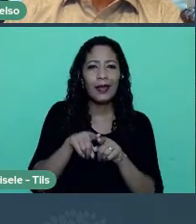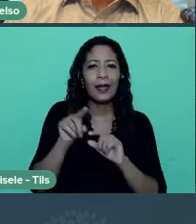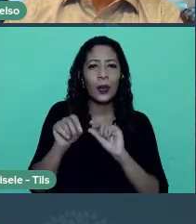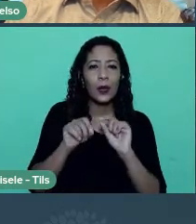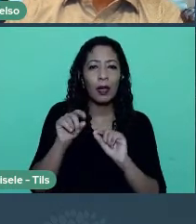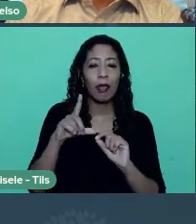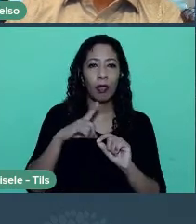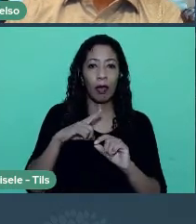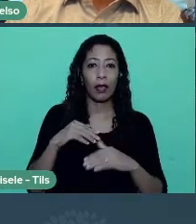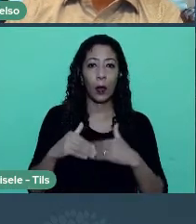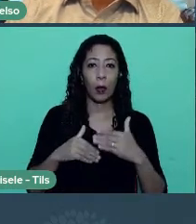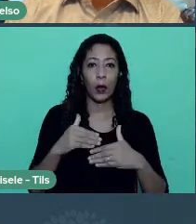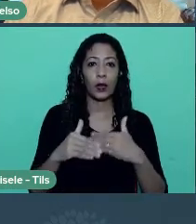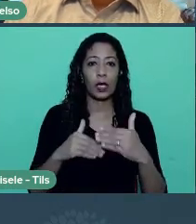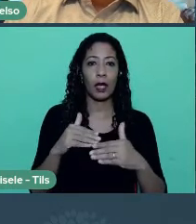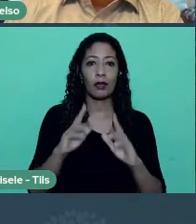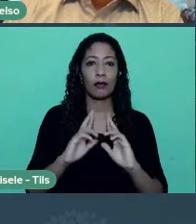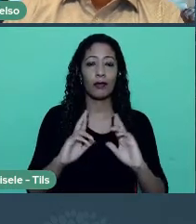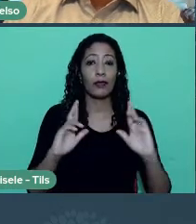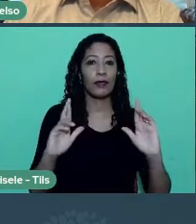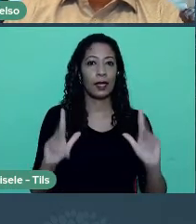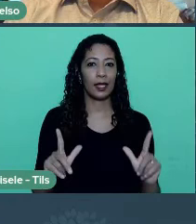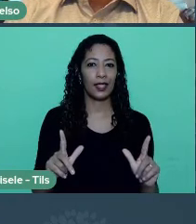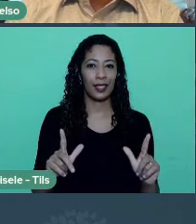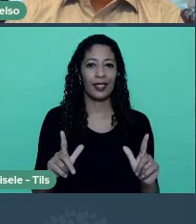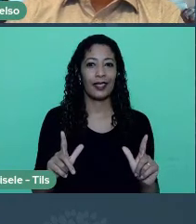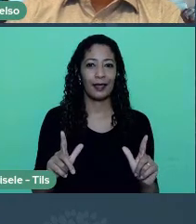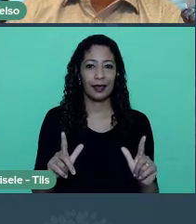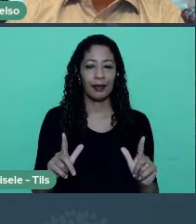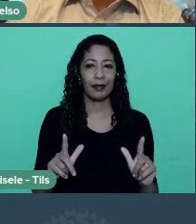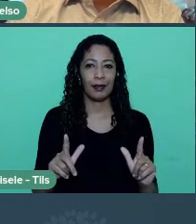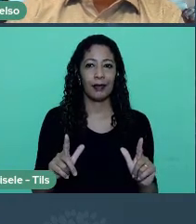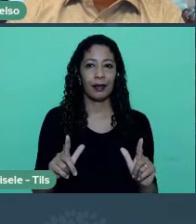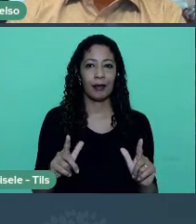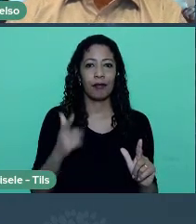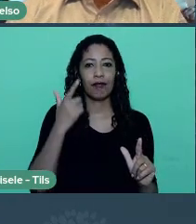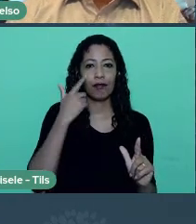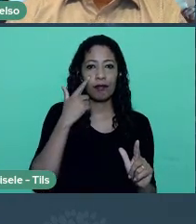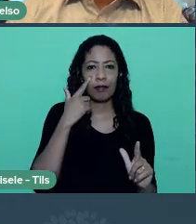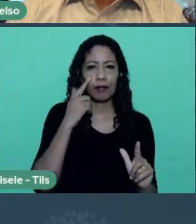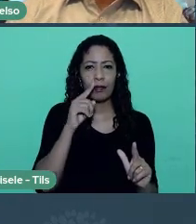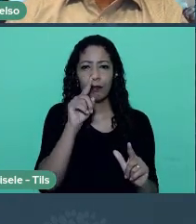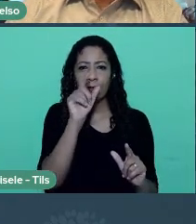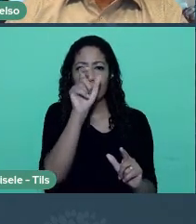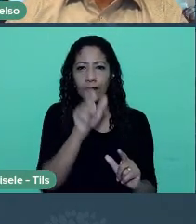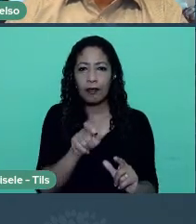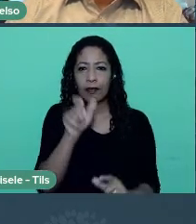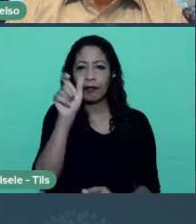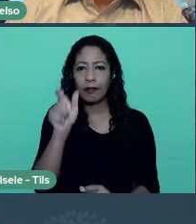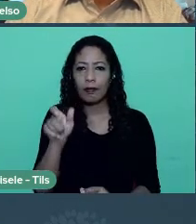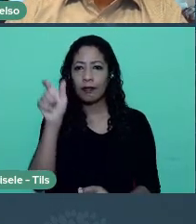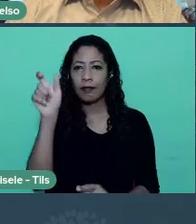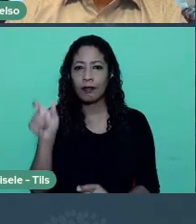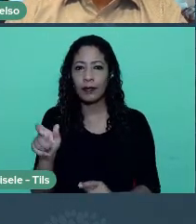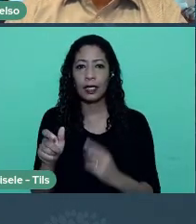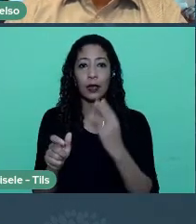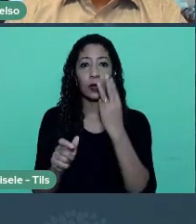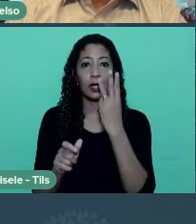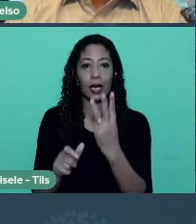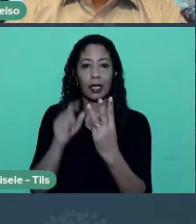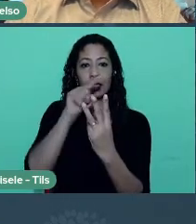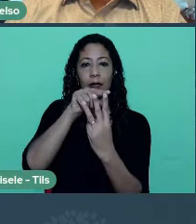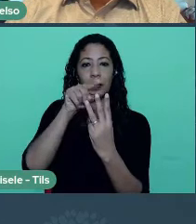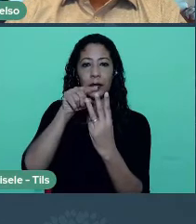processo inflamatório diferente, né? Existe um processo, se a gente olhar aqui, são 3